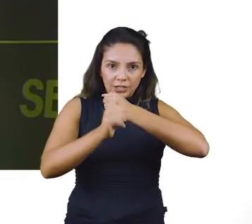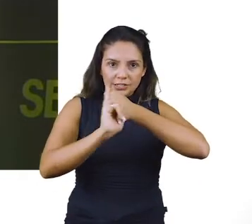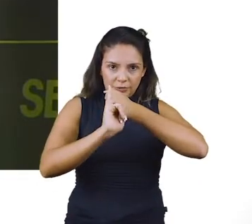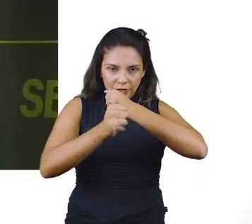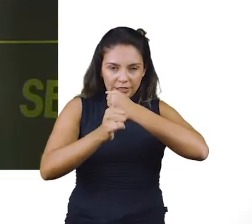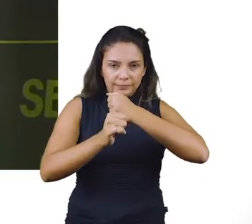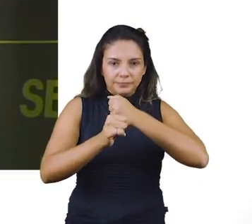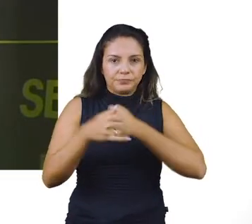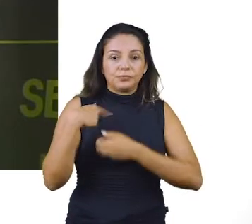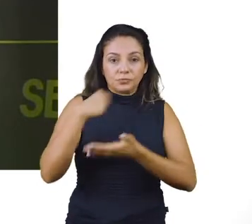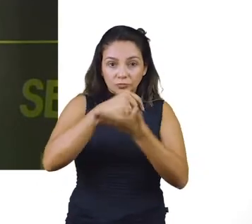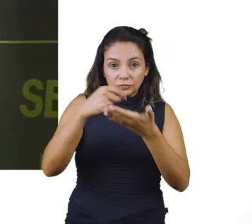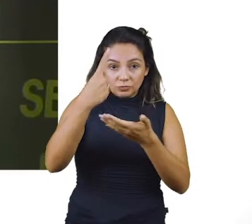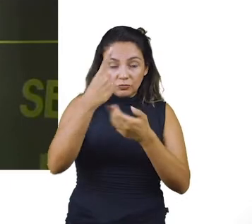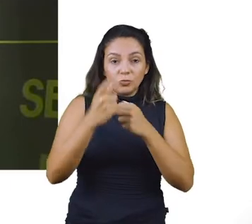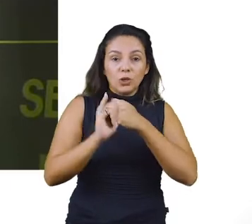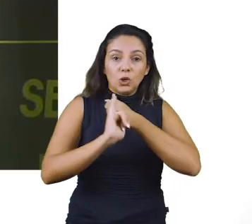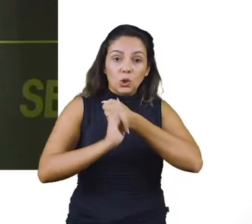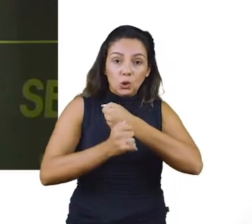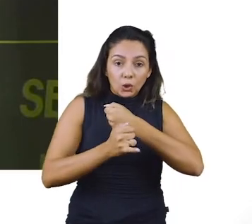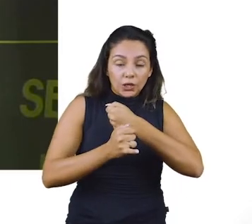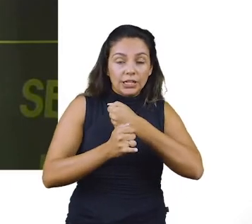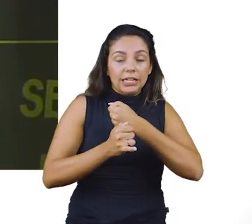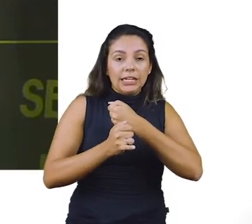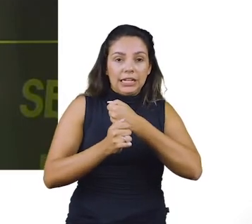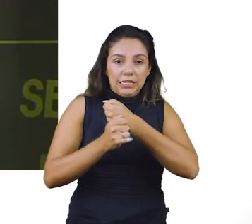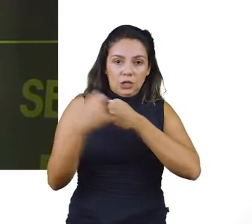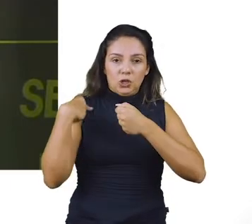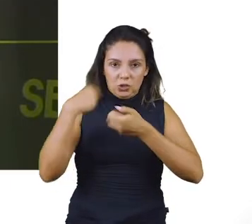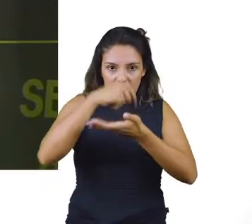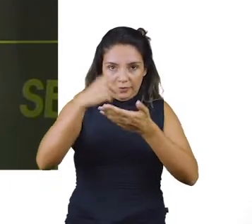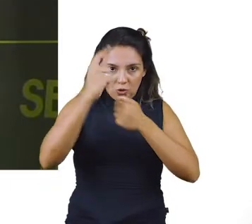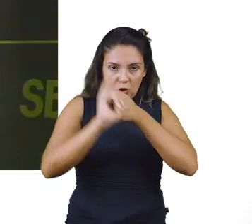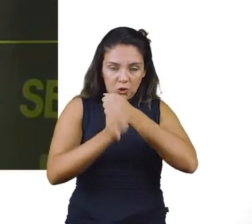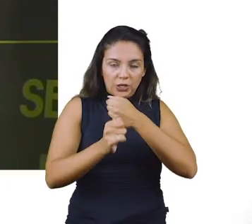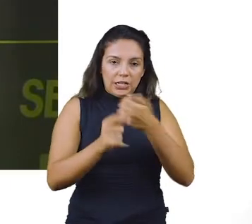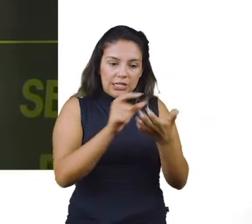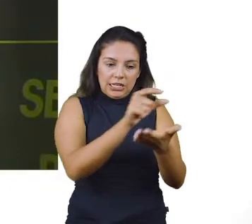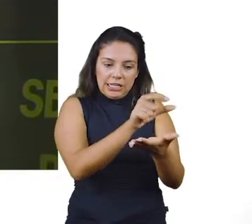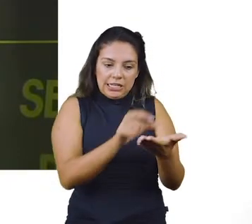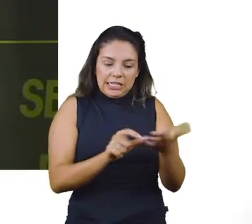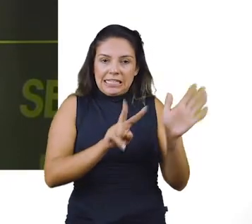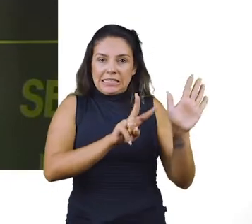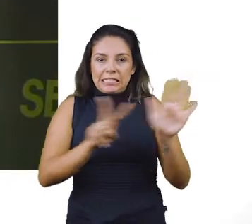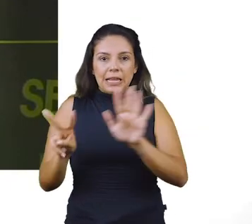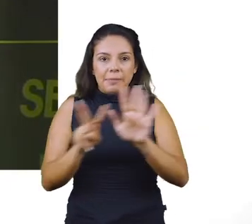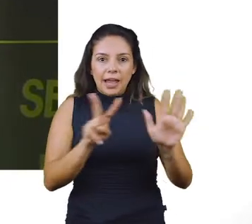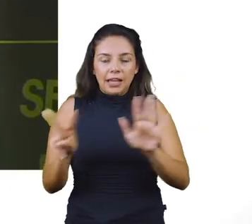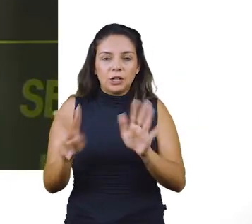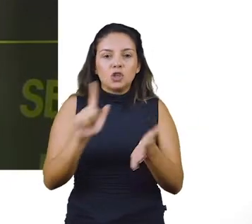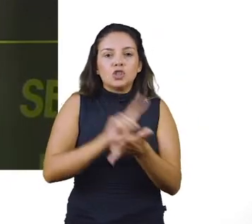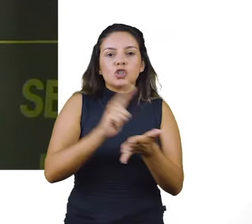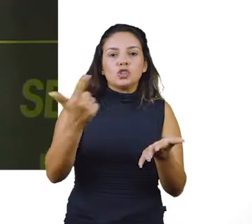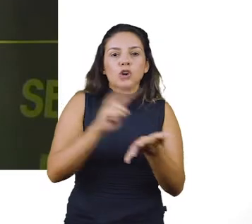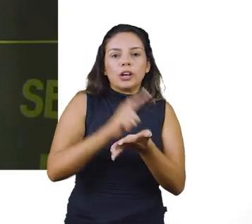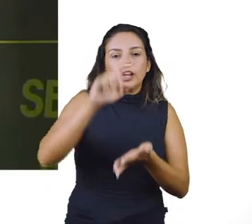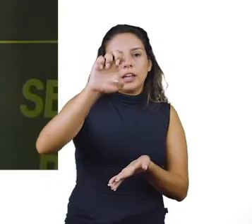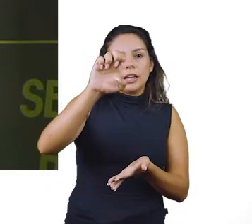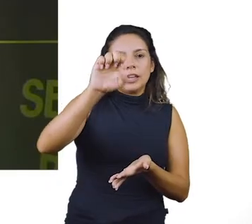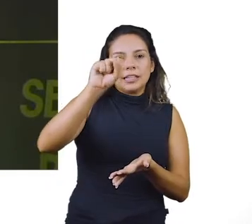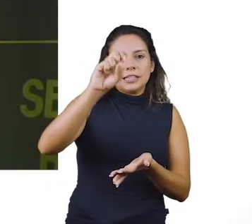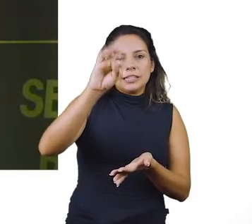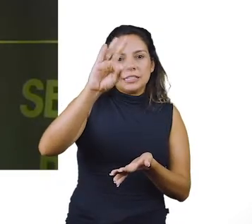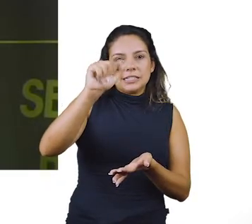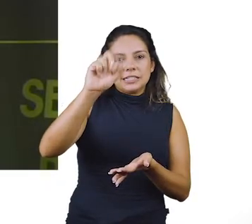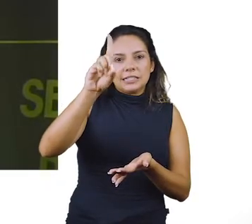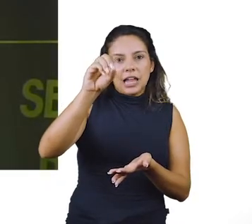escrevi uma crônica semanal no estado de Minas, sem falhar praticamente uma semana. E isso não é brincadeira, você contar